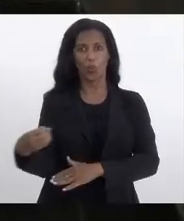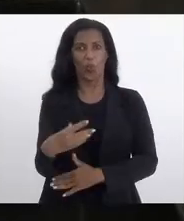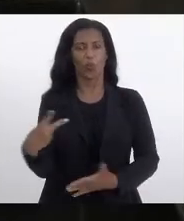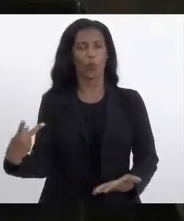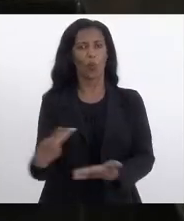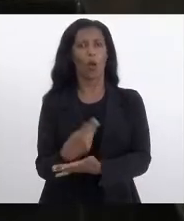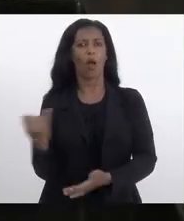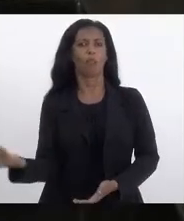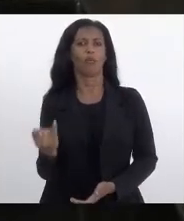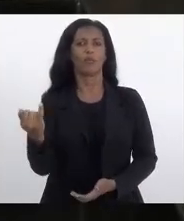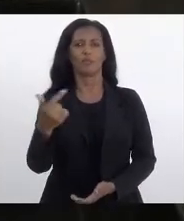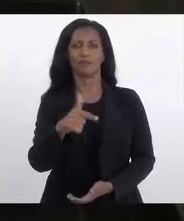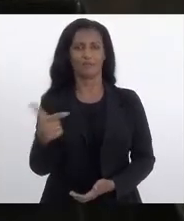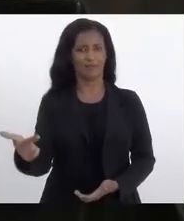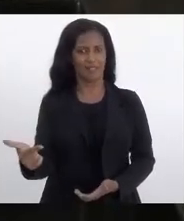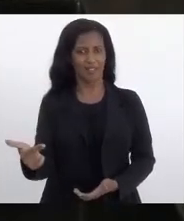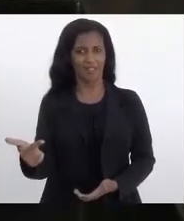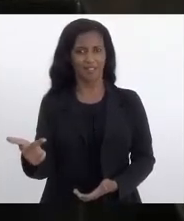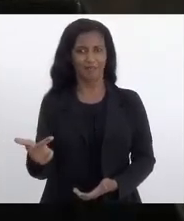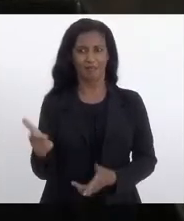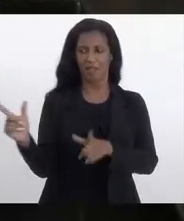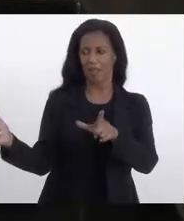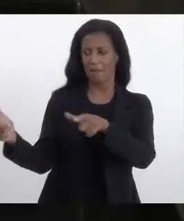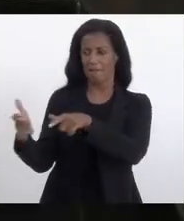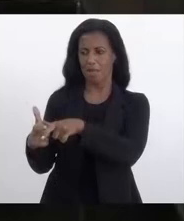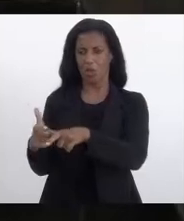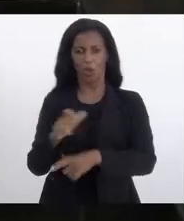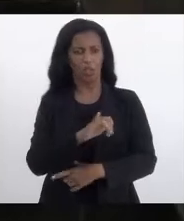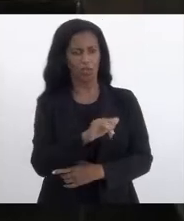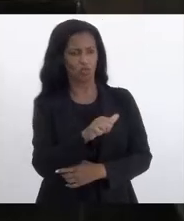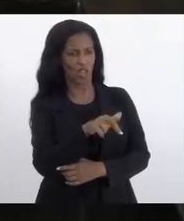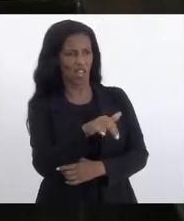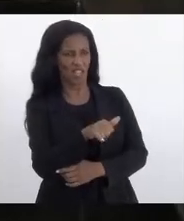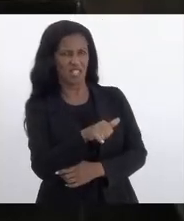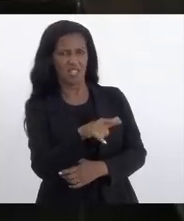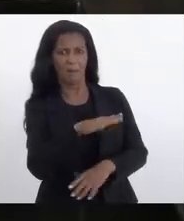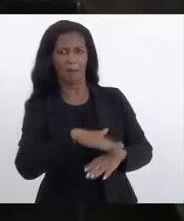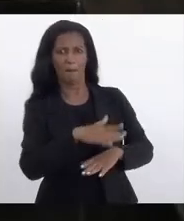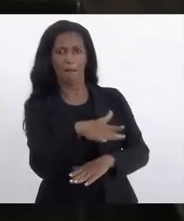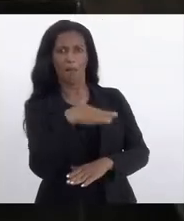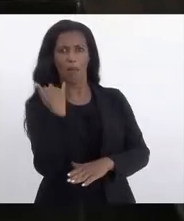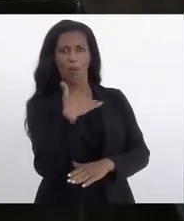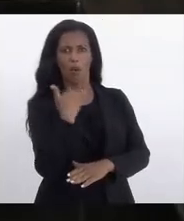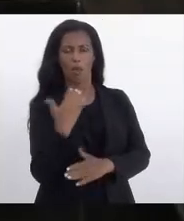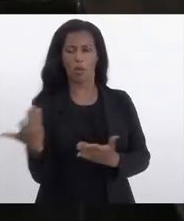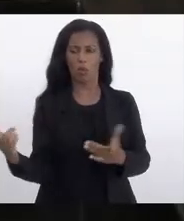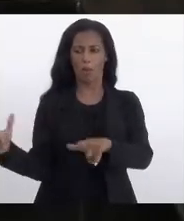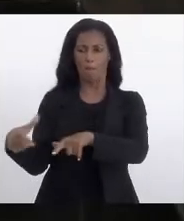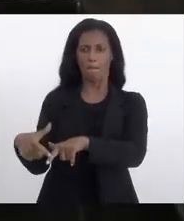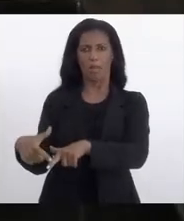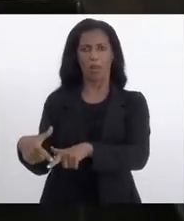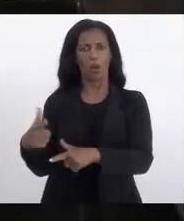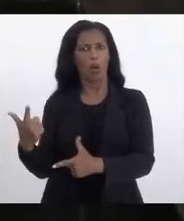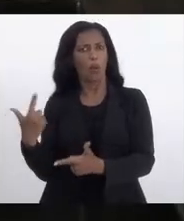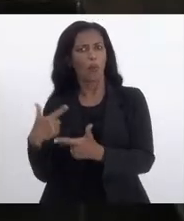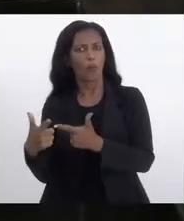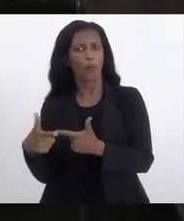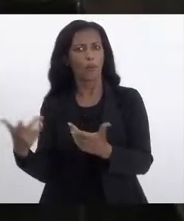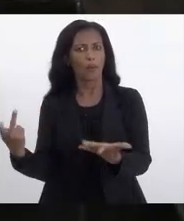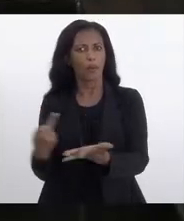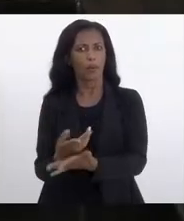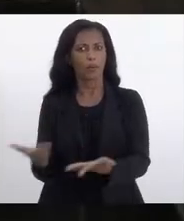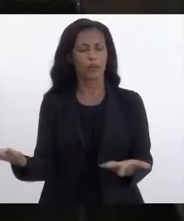acontecimento. Não importa que a quantidade é menor que no Jacarezinho, não importa. O importa é a ocorrência em si mesma, é o fato em si